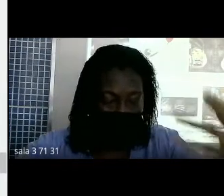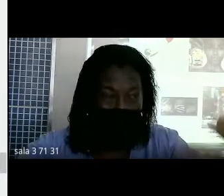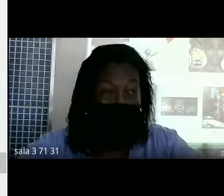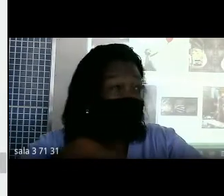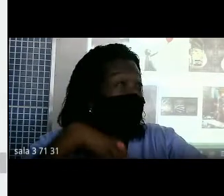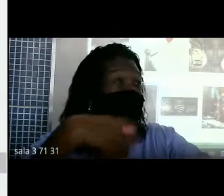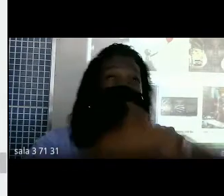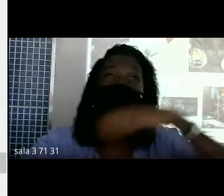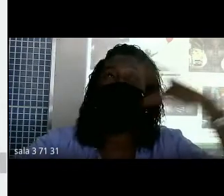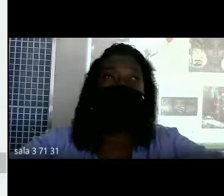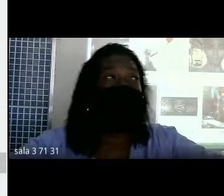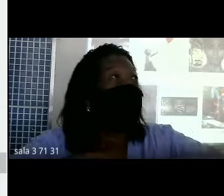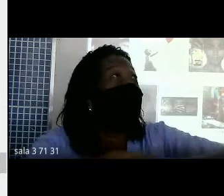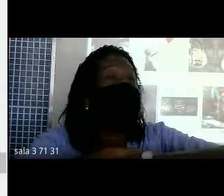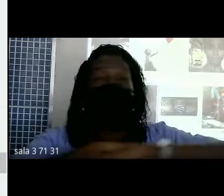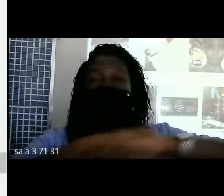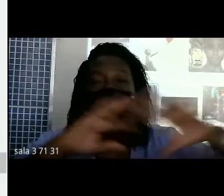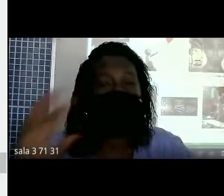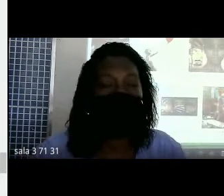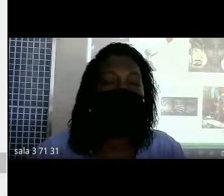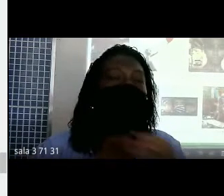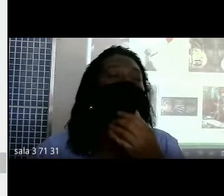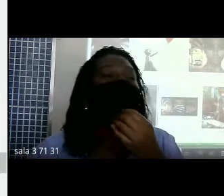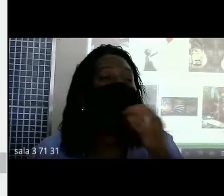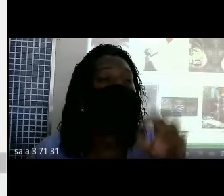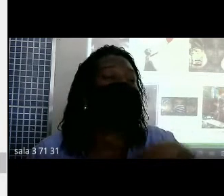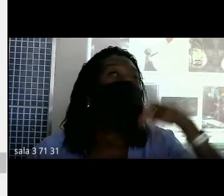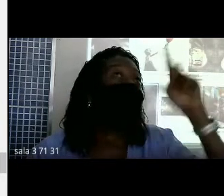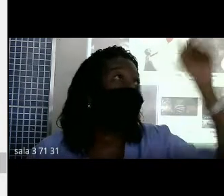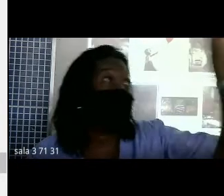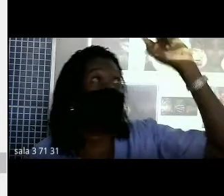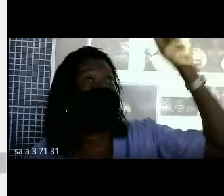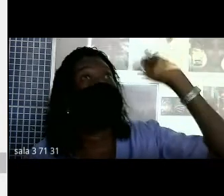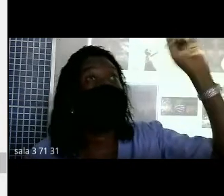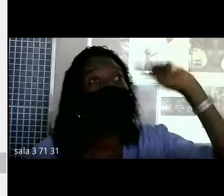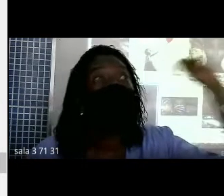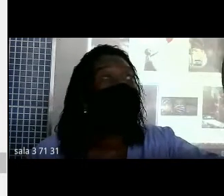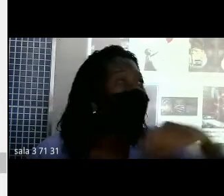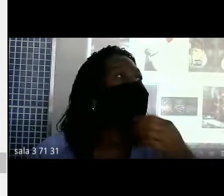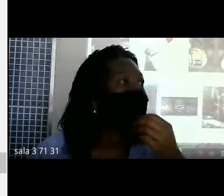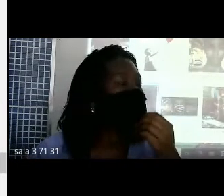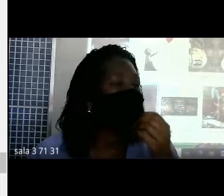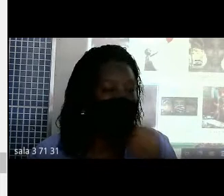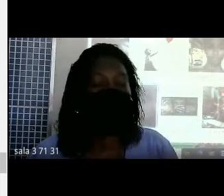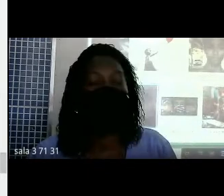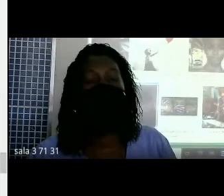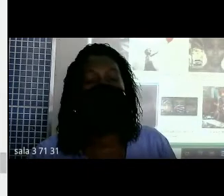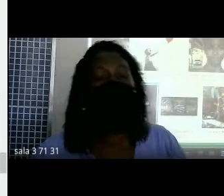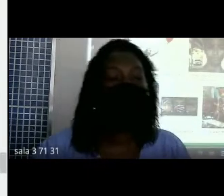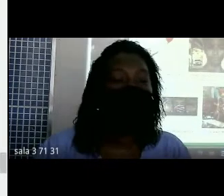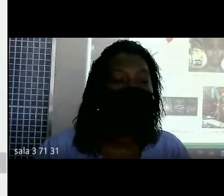se desbravando, enfrentando um monte de coisa para poder conseguir colocar a assinatura dele o mais alto